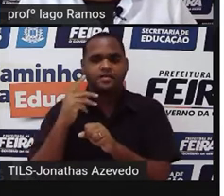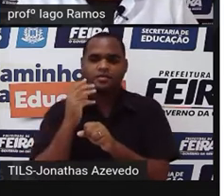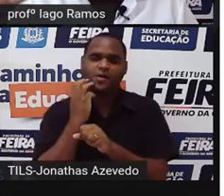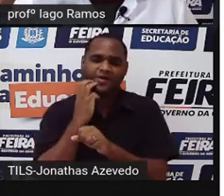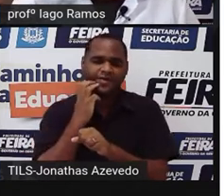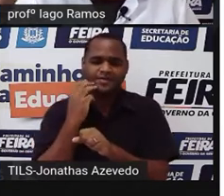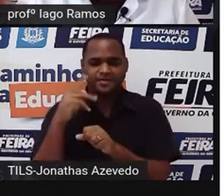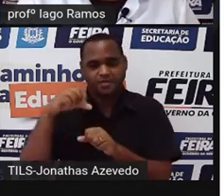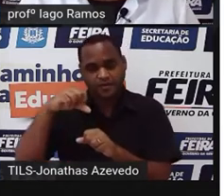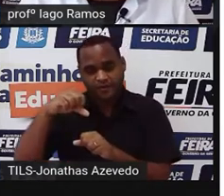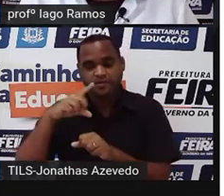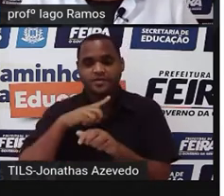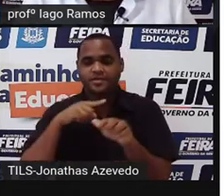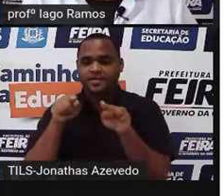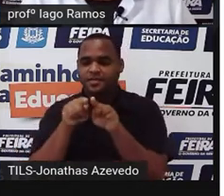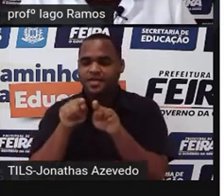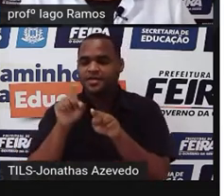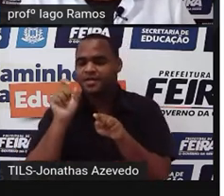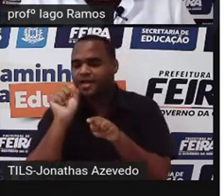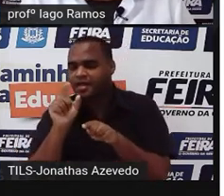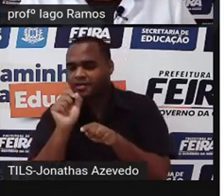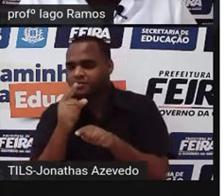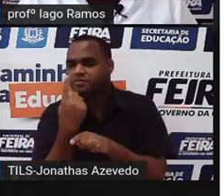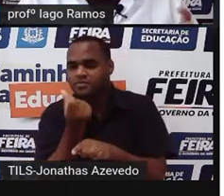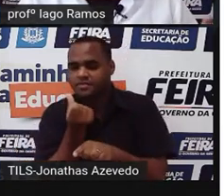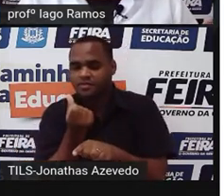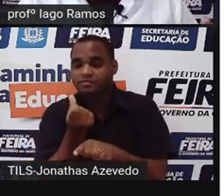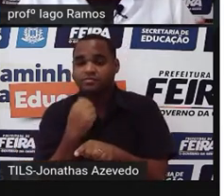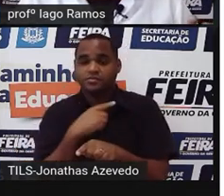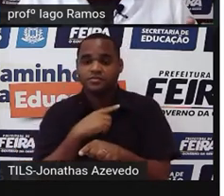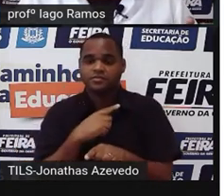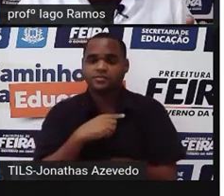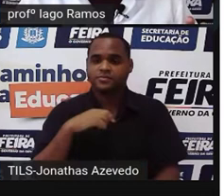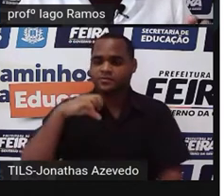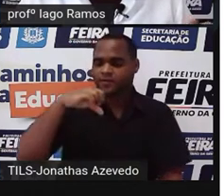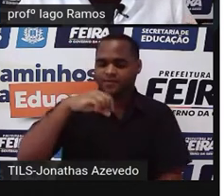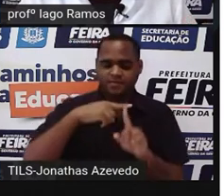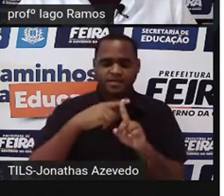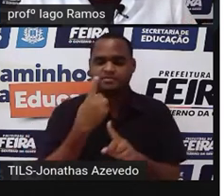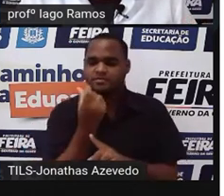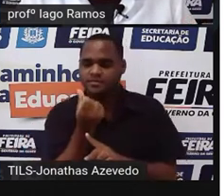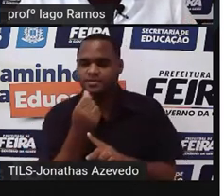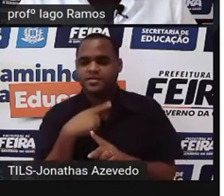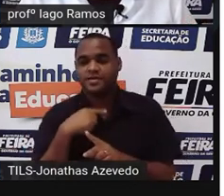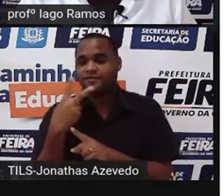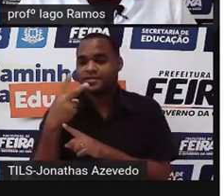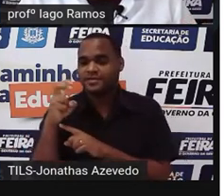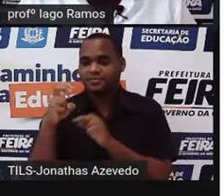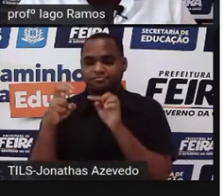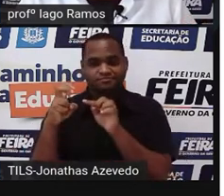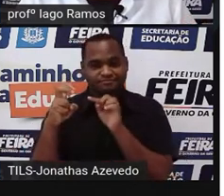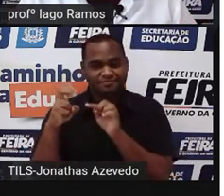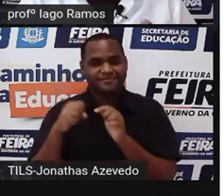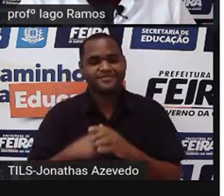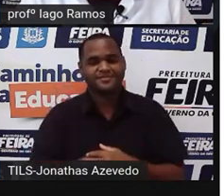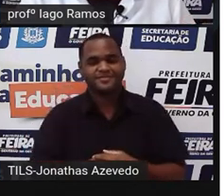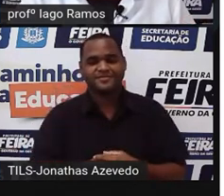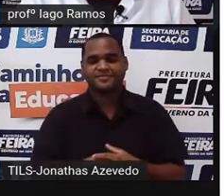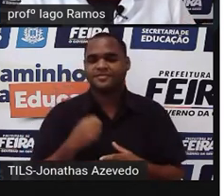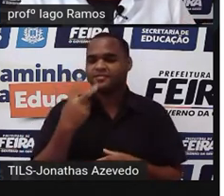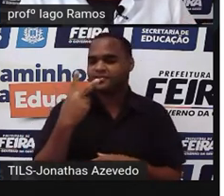9, mais a área do quadrado azul, que é 16, 9 mais 16 é 25.